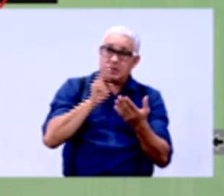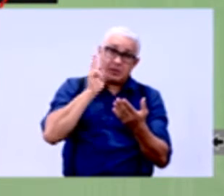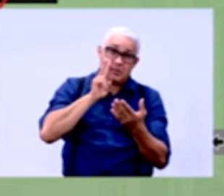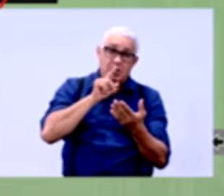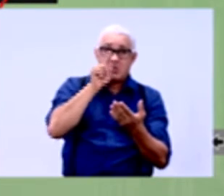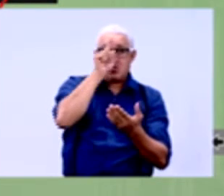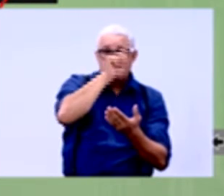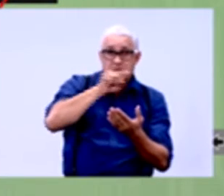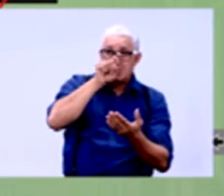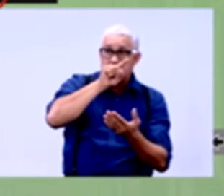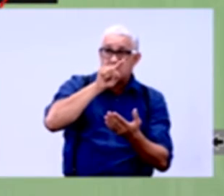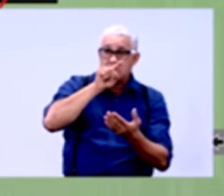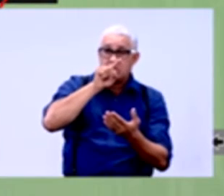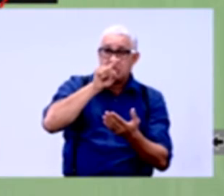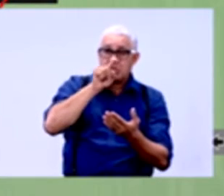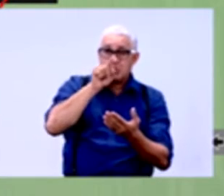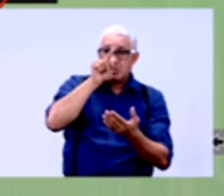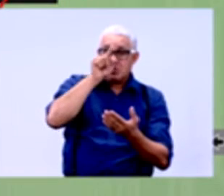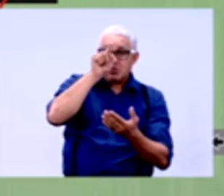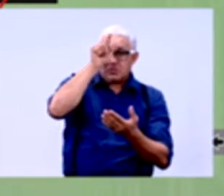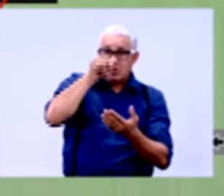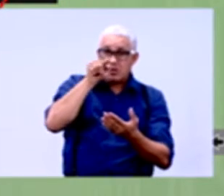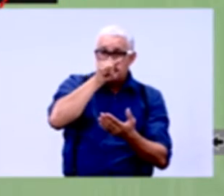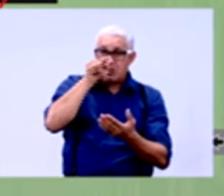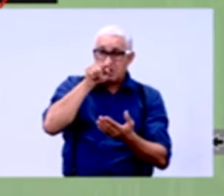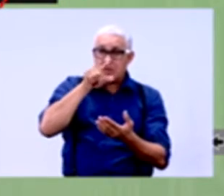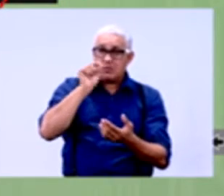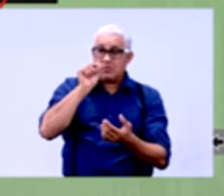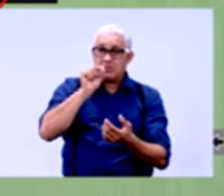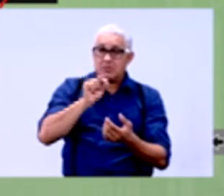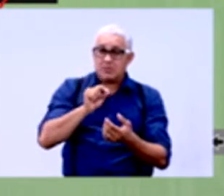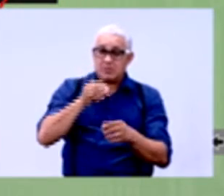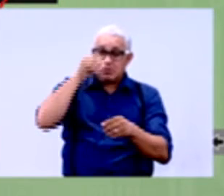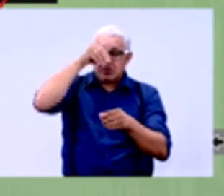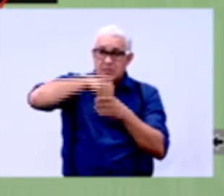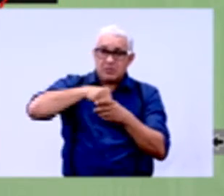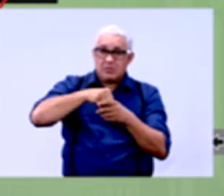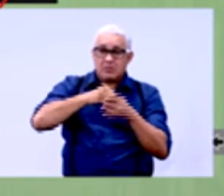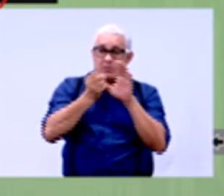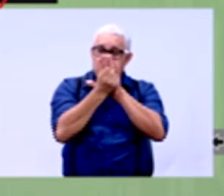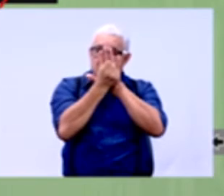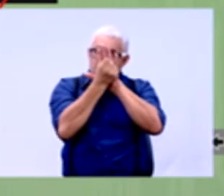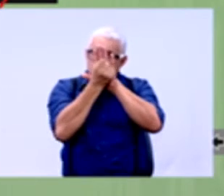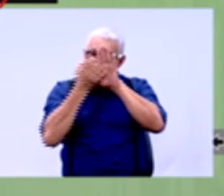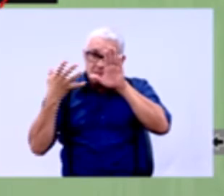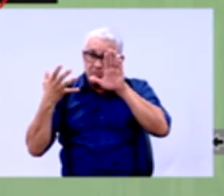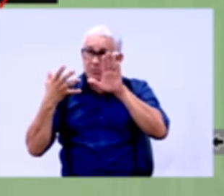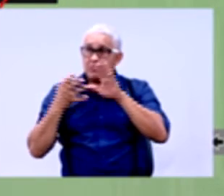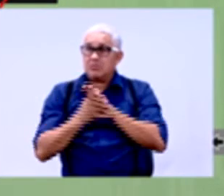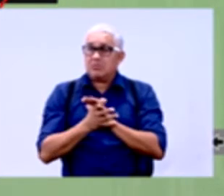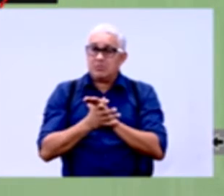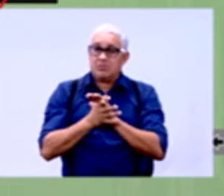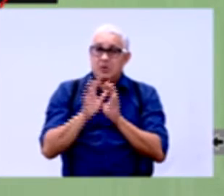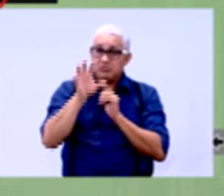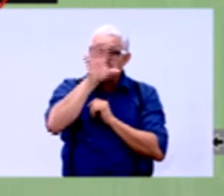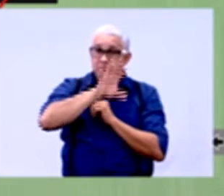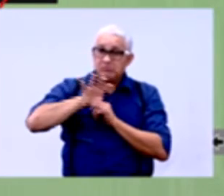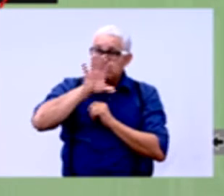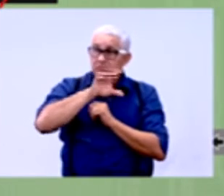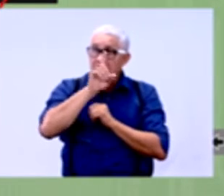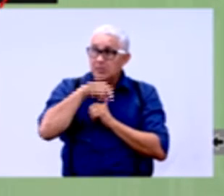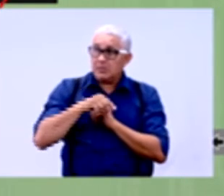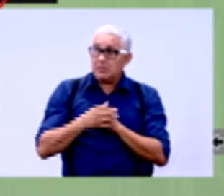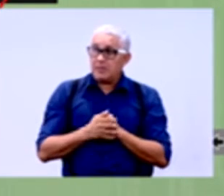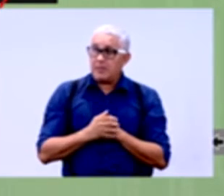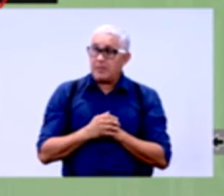com um Tzinho virado, que é a parte da aplicação. Então, esta parte é justamente